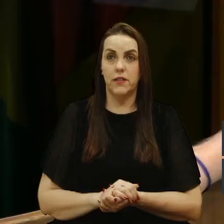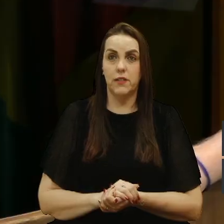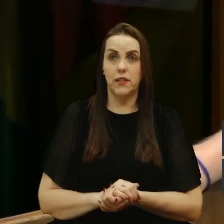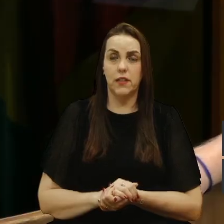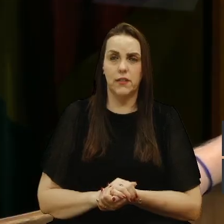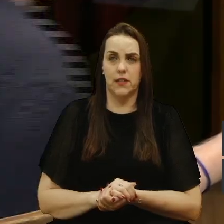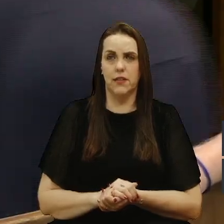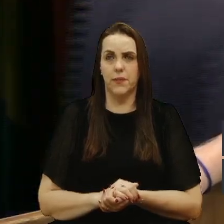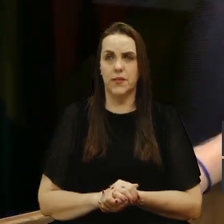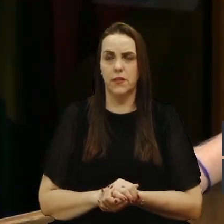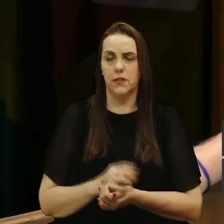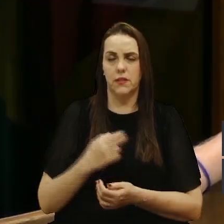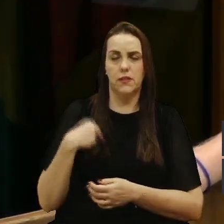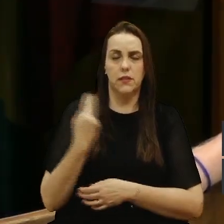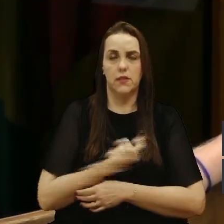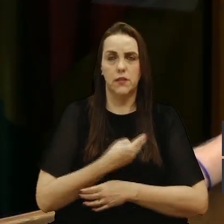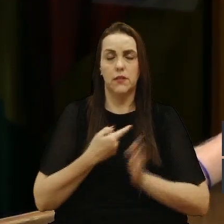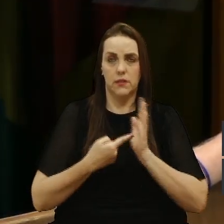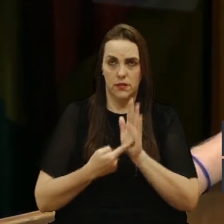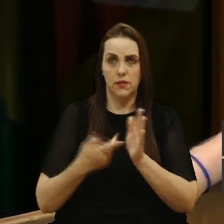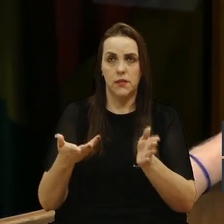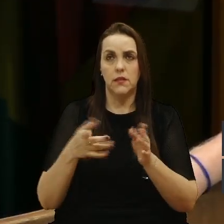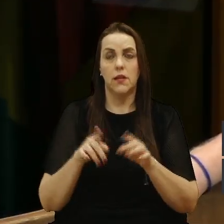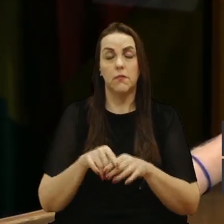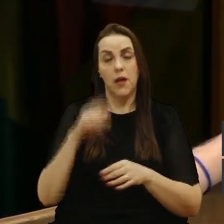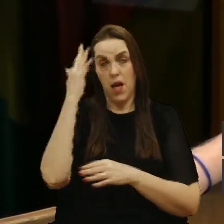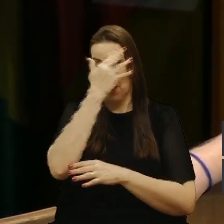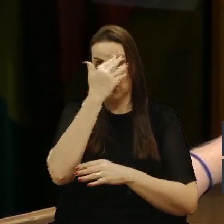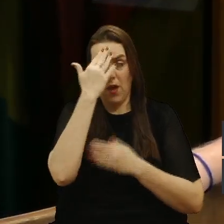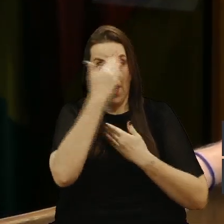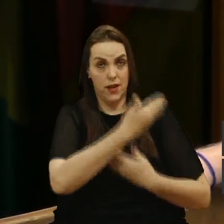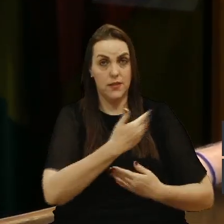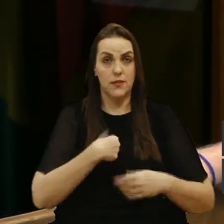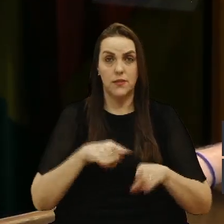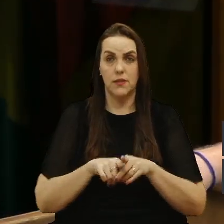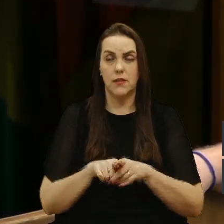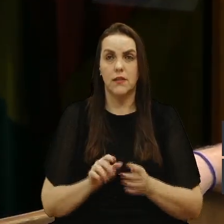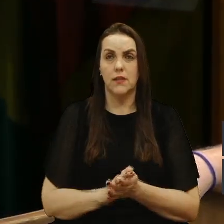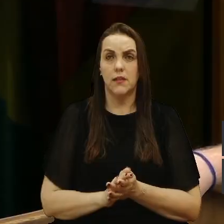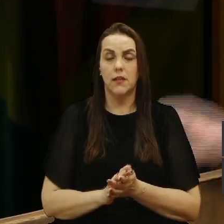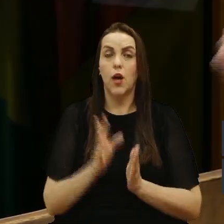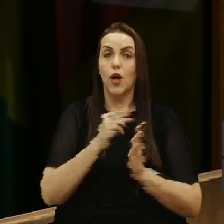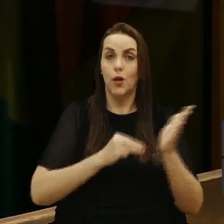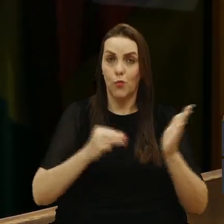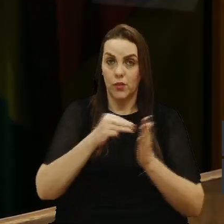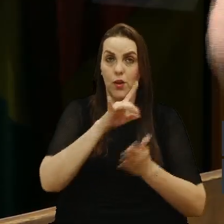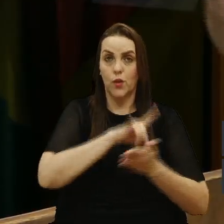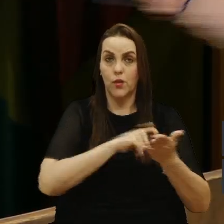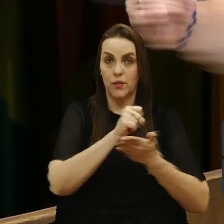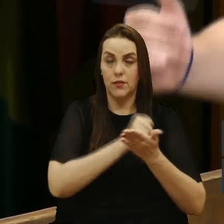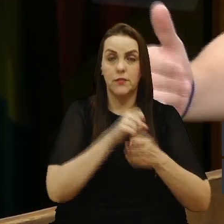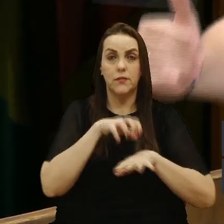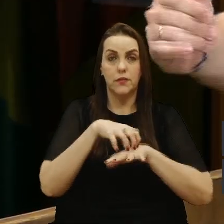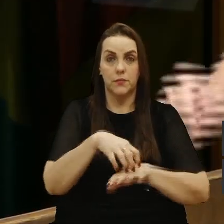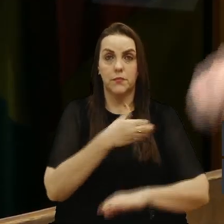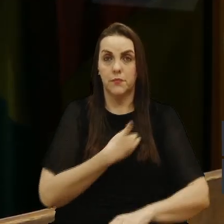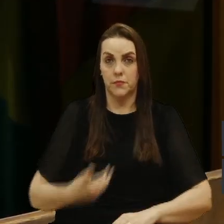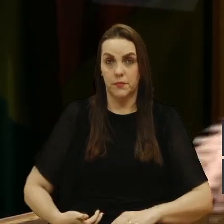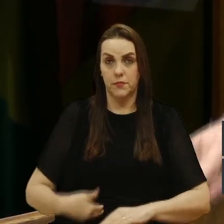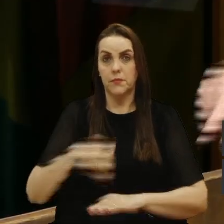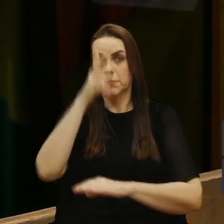Nós apresentamos saídas para o modelo do contrato de transporte público. O prefeito Adiló optou por não